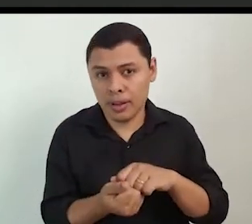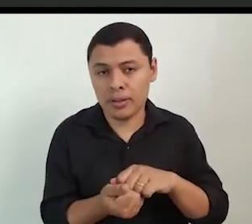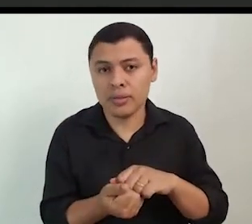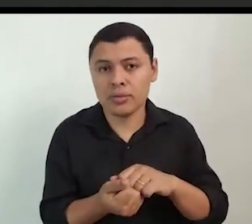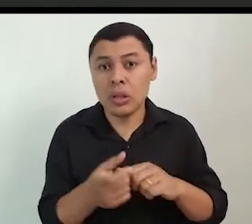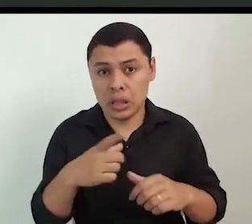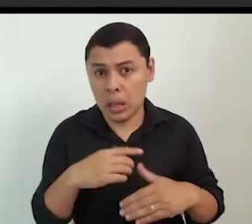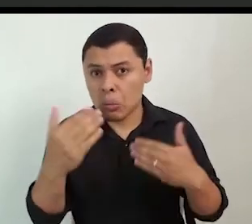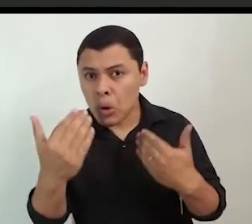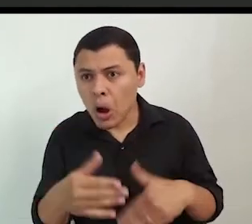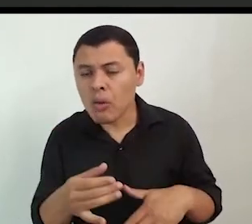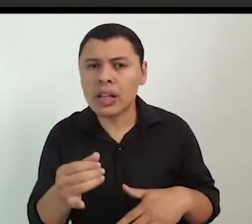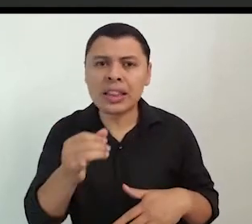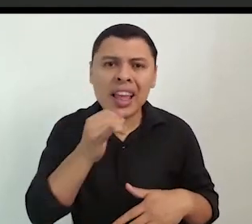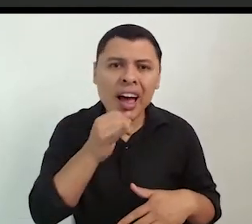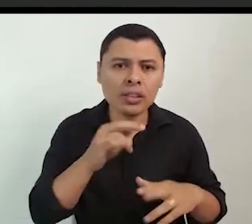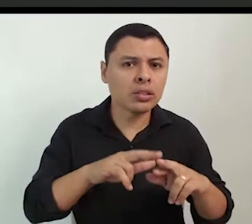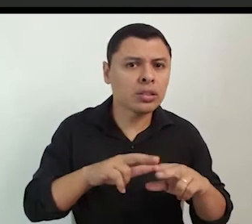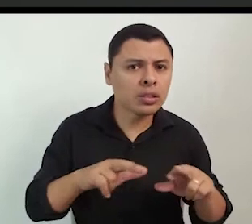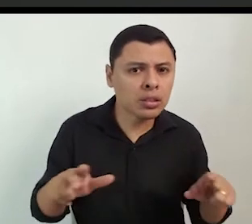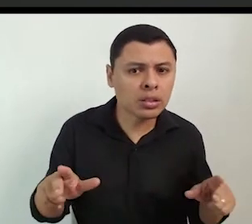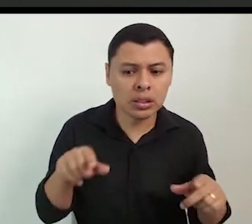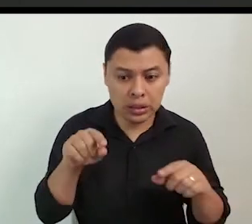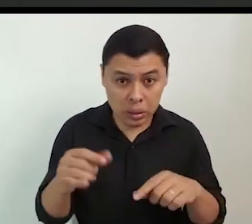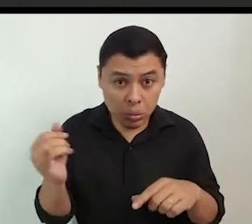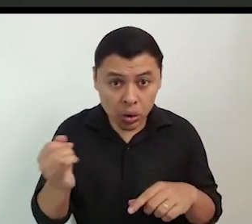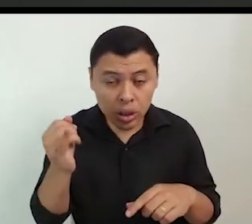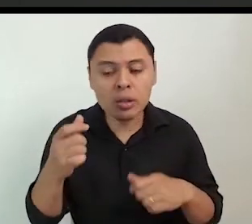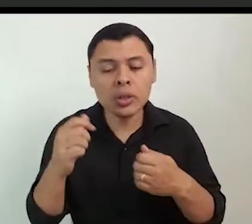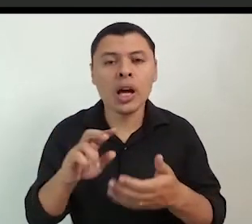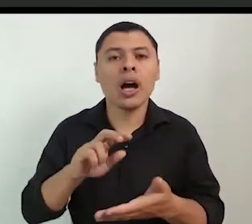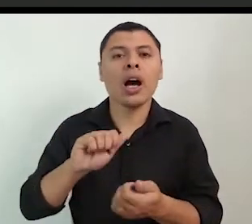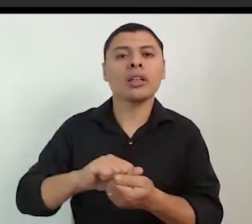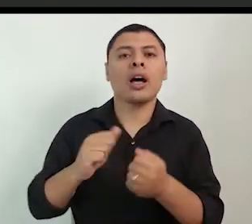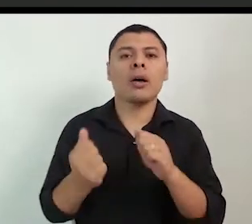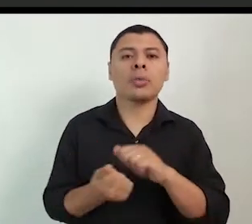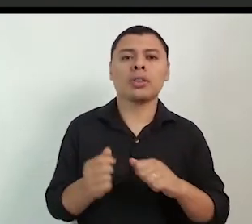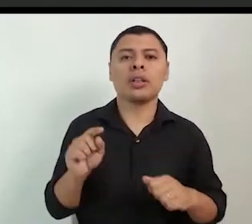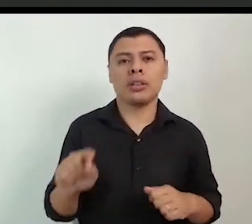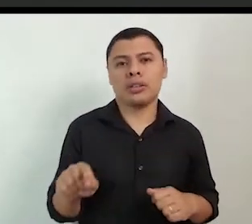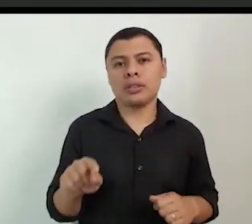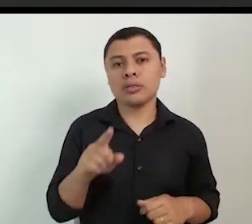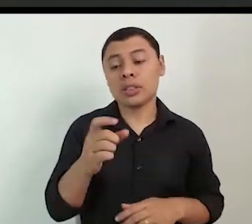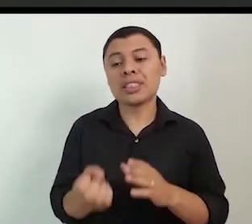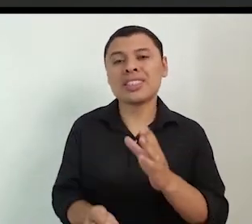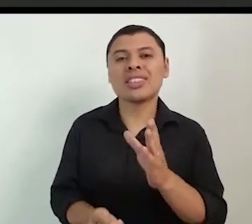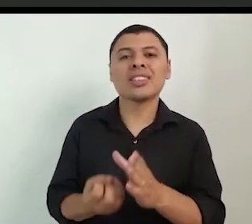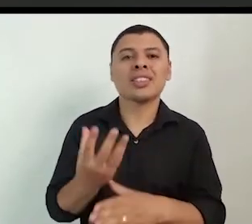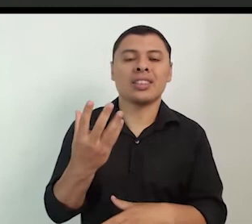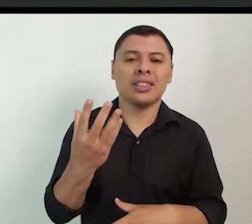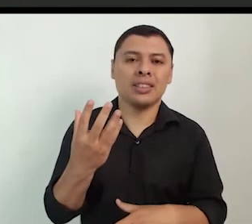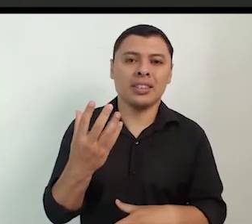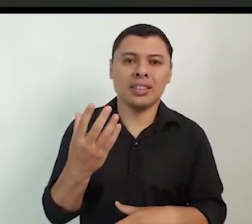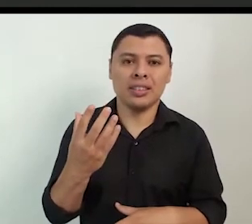aplicados, e você realmente não pode abrir mão desses testes, a melhor maneira é que você crie mais de uma